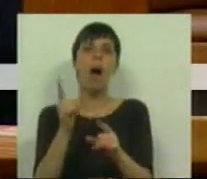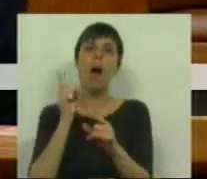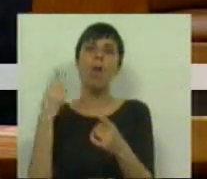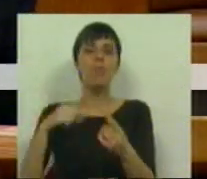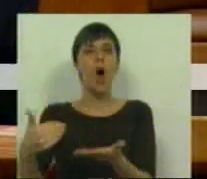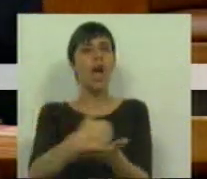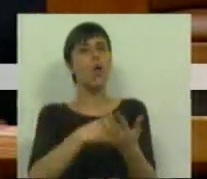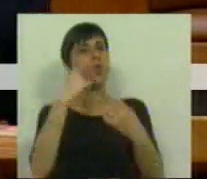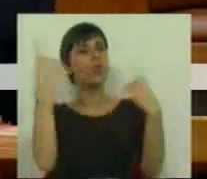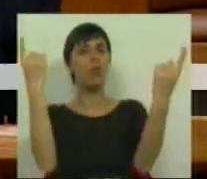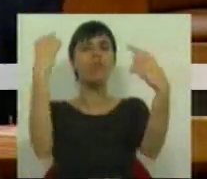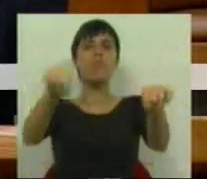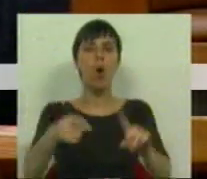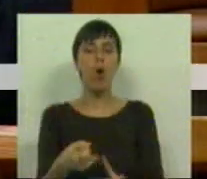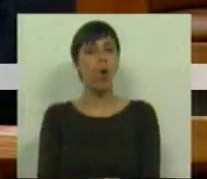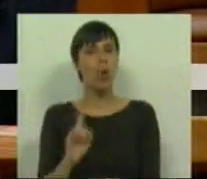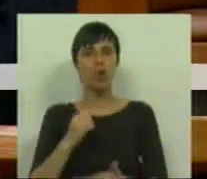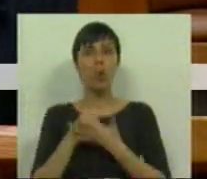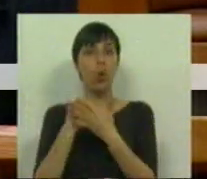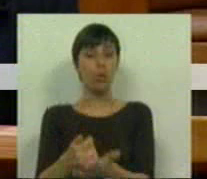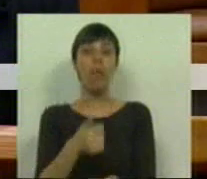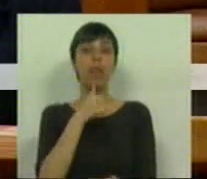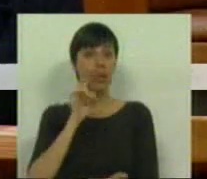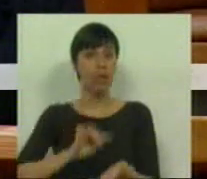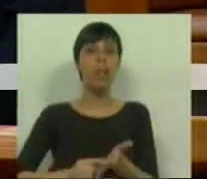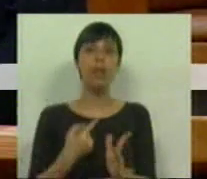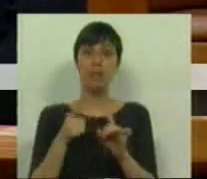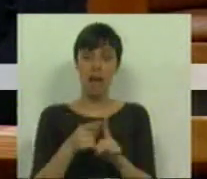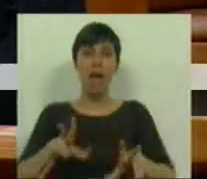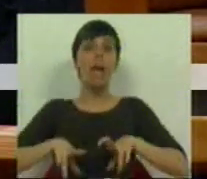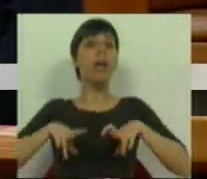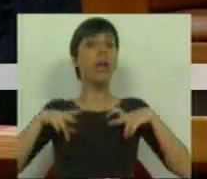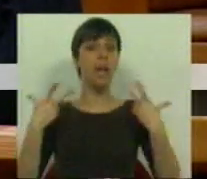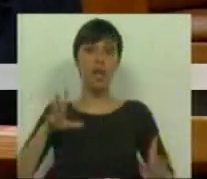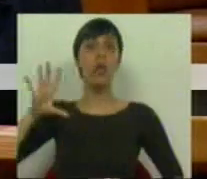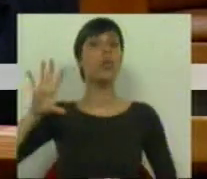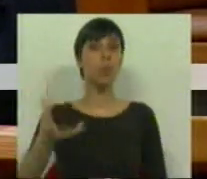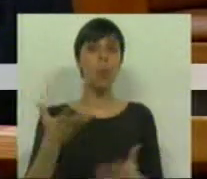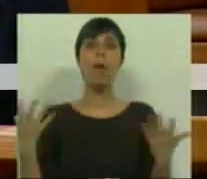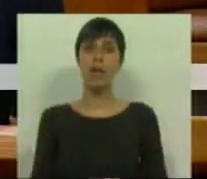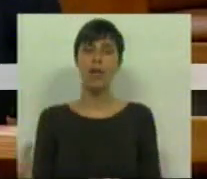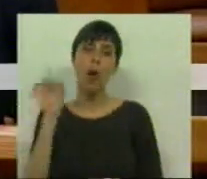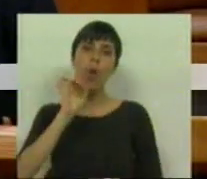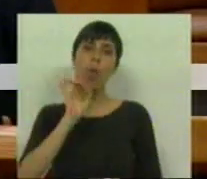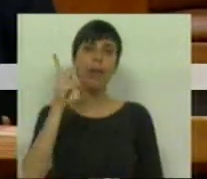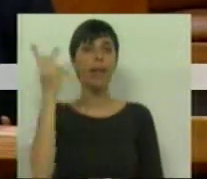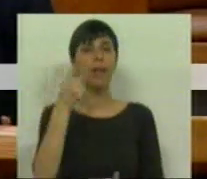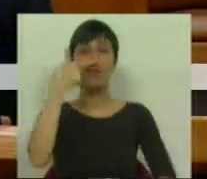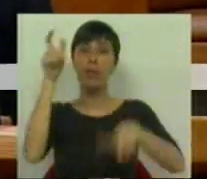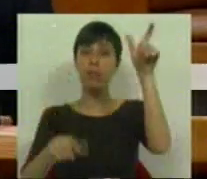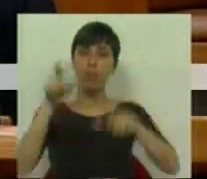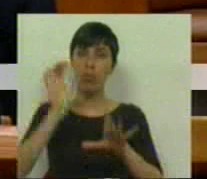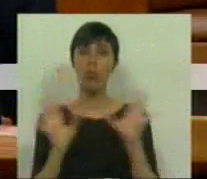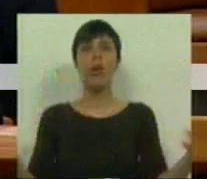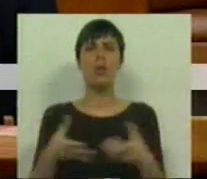de recursos públicos e não contribuísse decididamente para a riqueza do país e para a qualidade de vida das